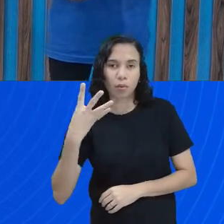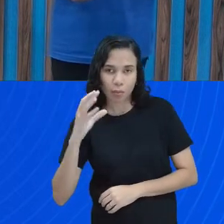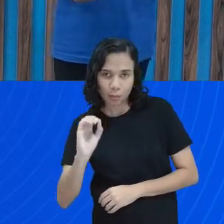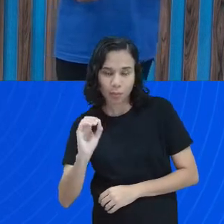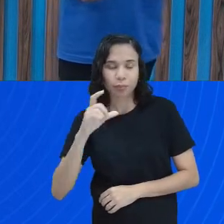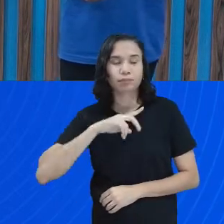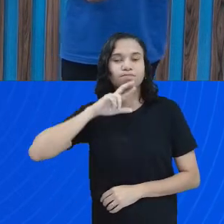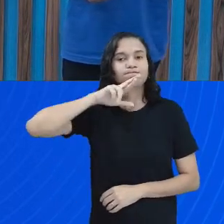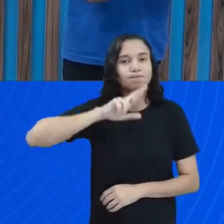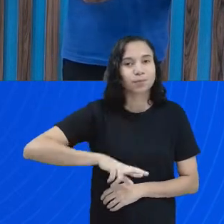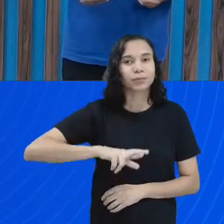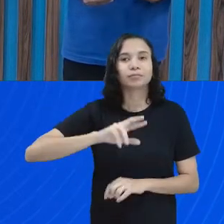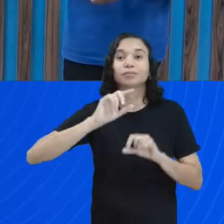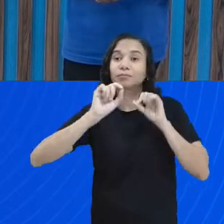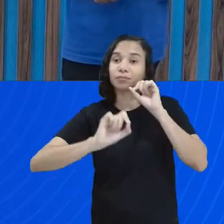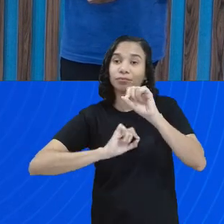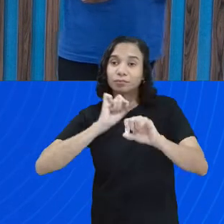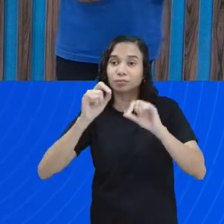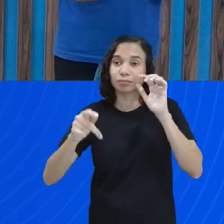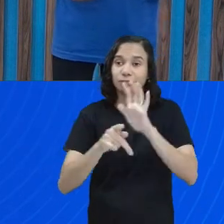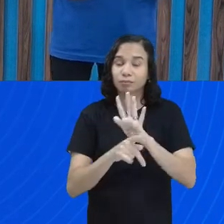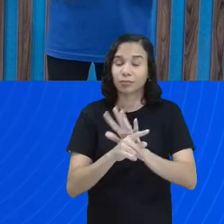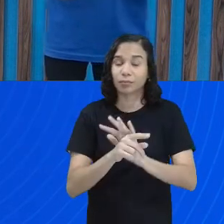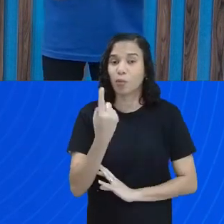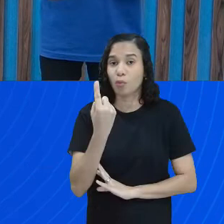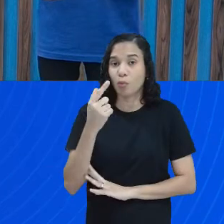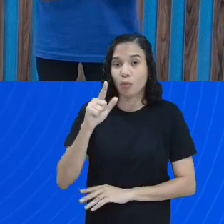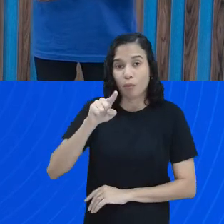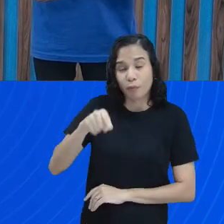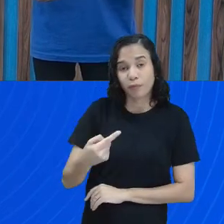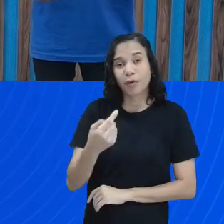1.000, isso vai dar o equivalente aí a